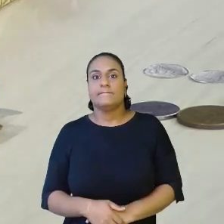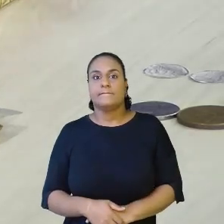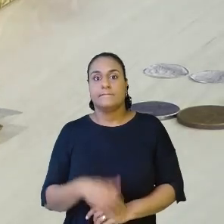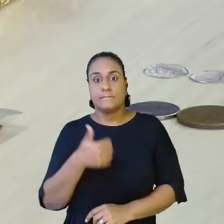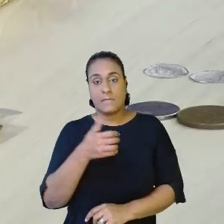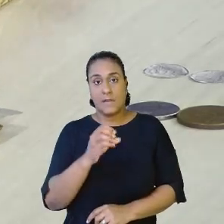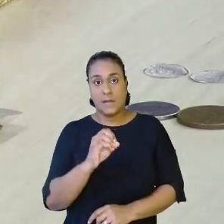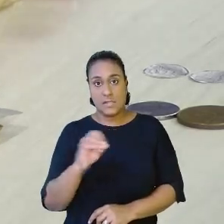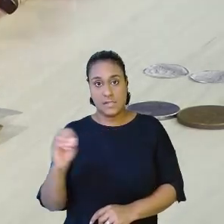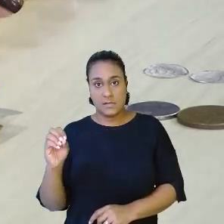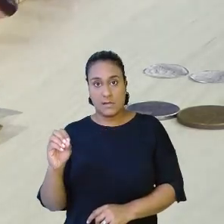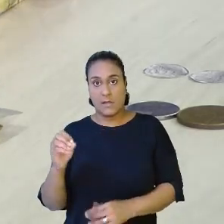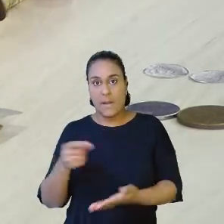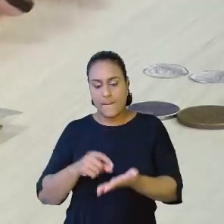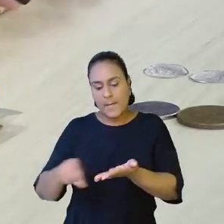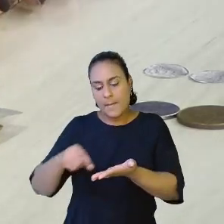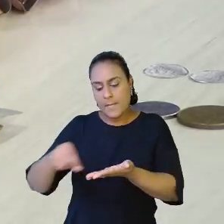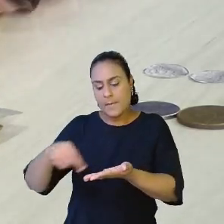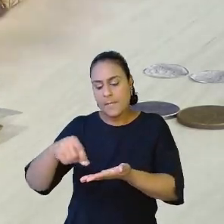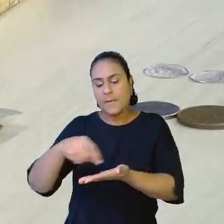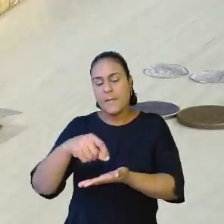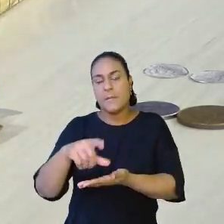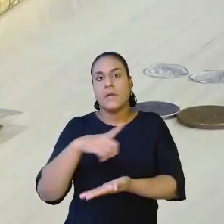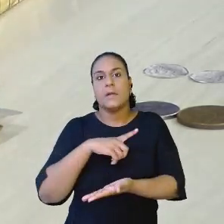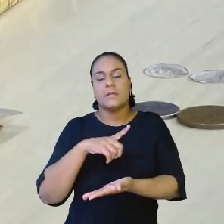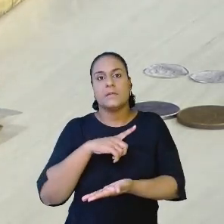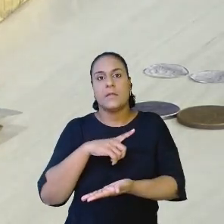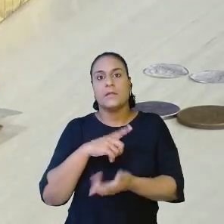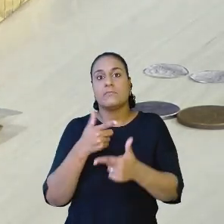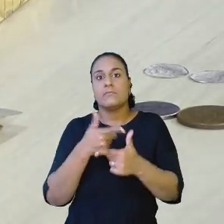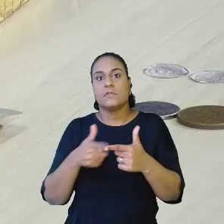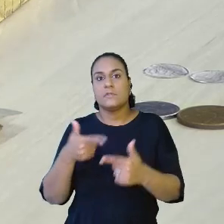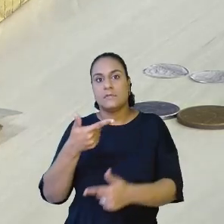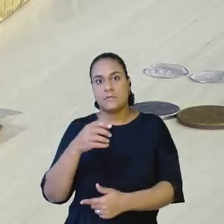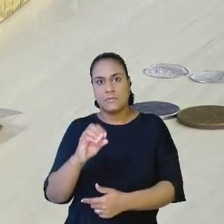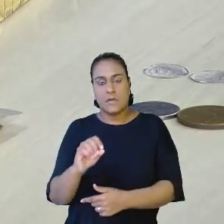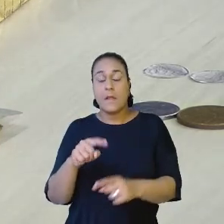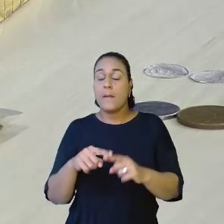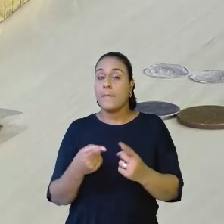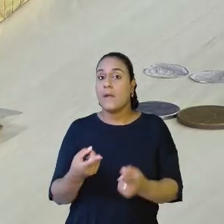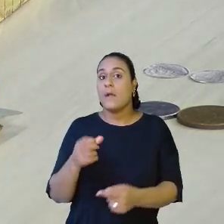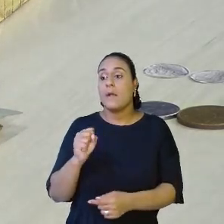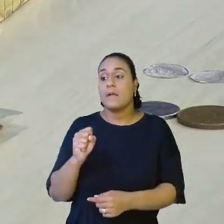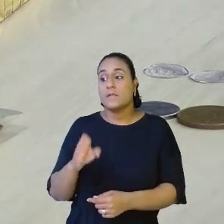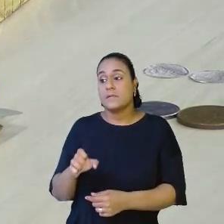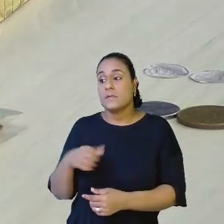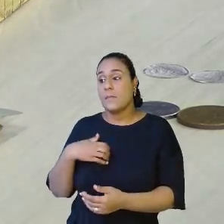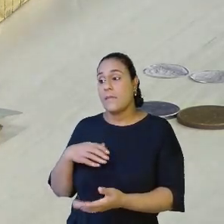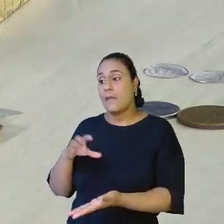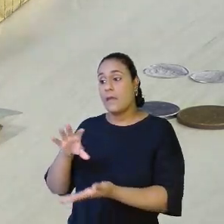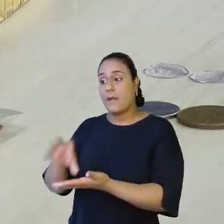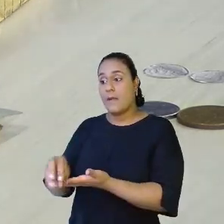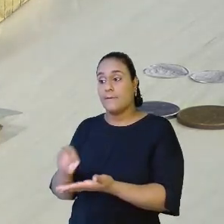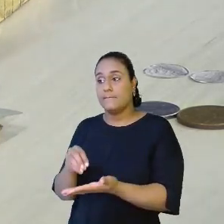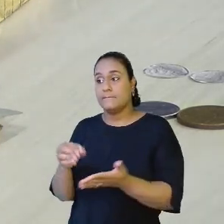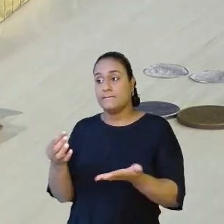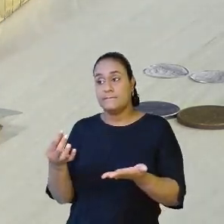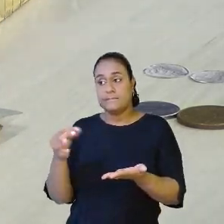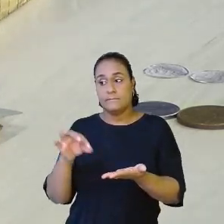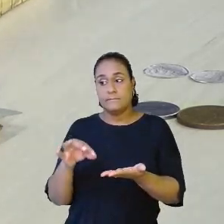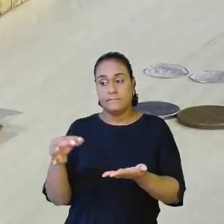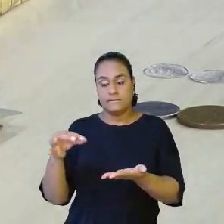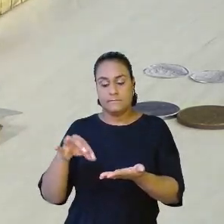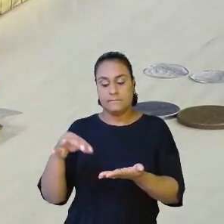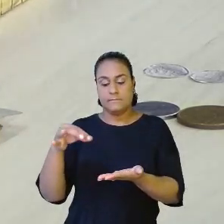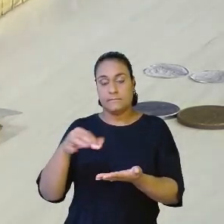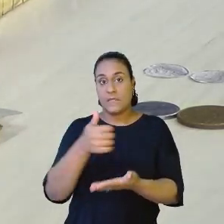100 partes, certo? Aqui eu tenho dividido em 10, mas se eu pegar isso aqui e colocar 100